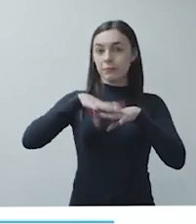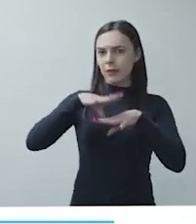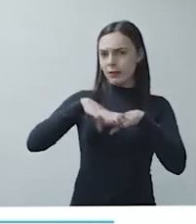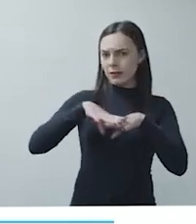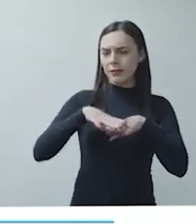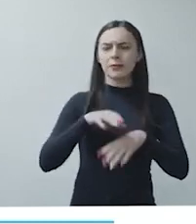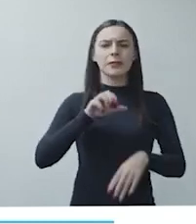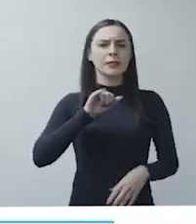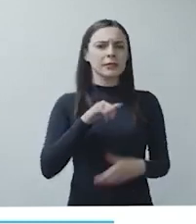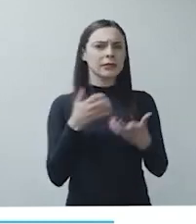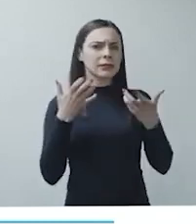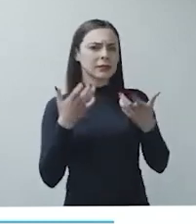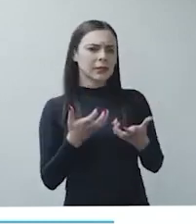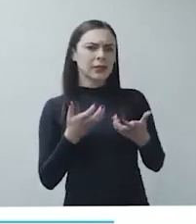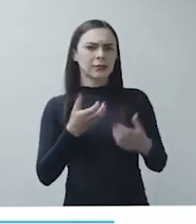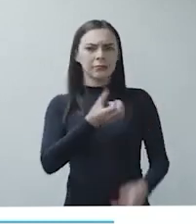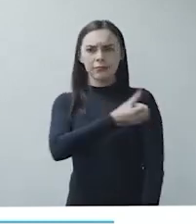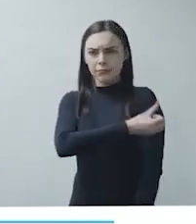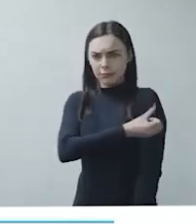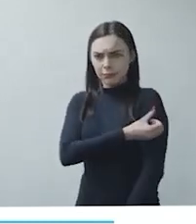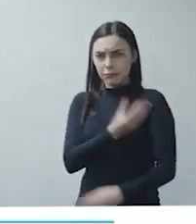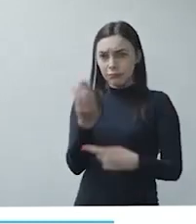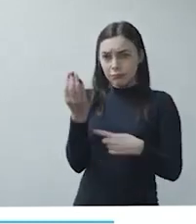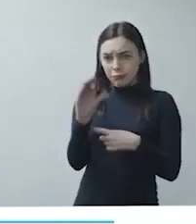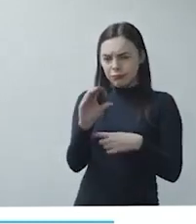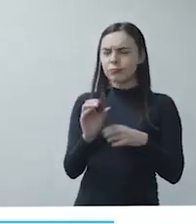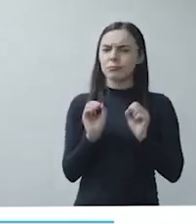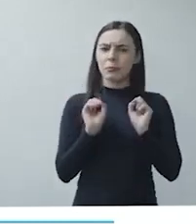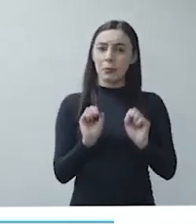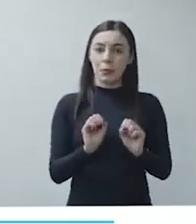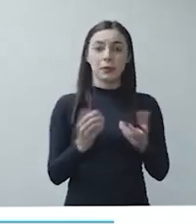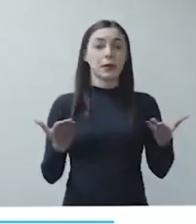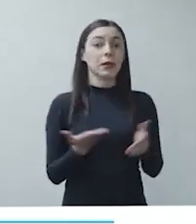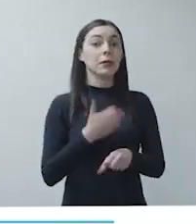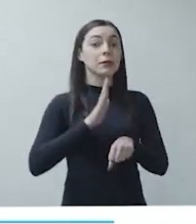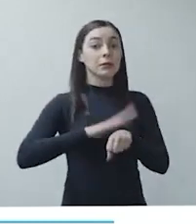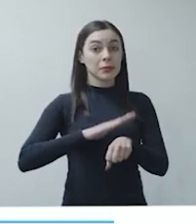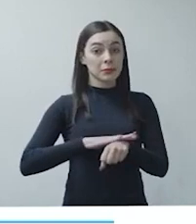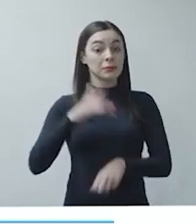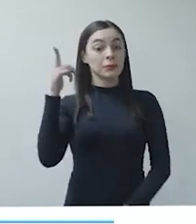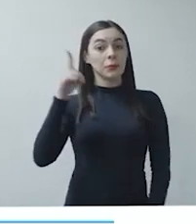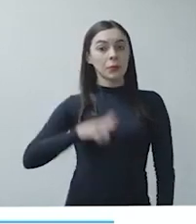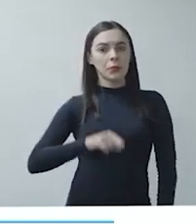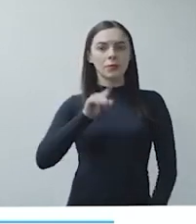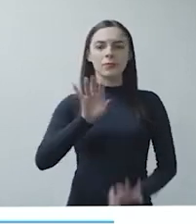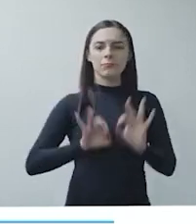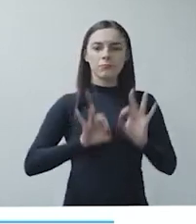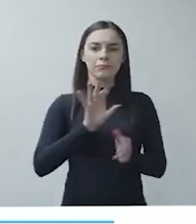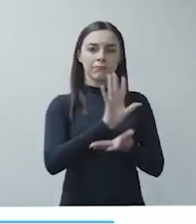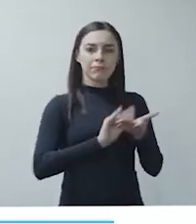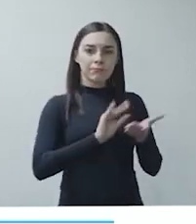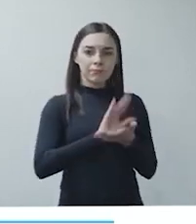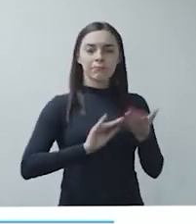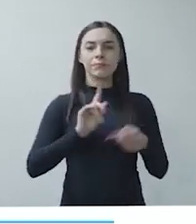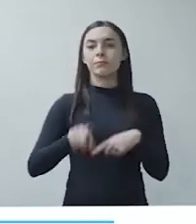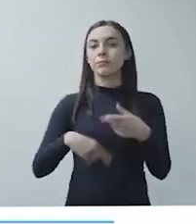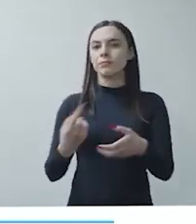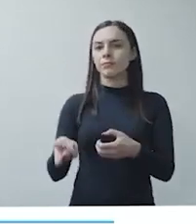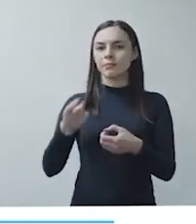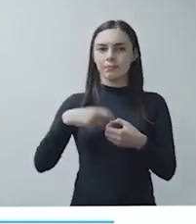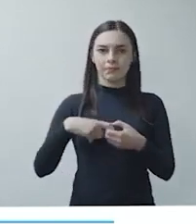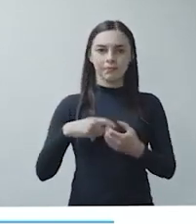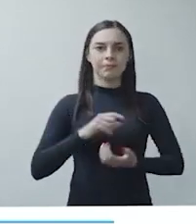Se quiserem também registrar sexto ano, muito bem. Eu vou dar mais um tempo para vocês realizarem esse registro e nós